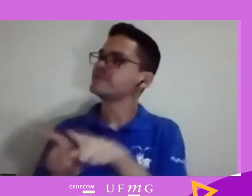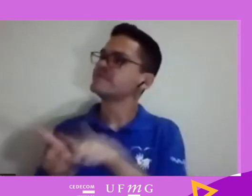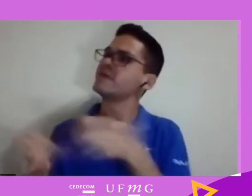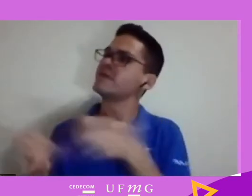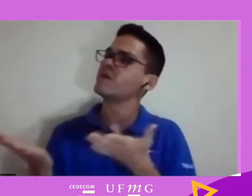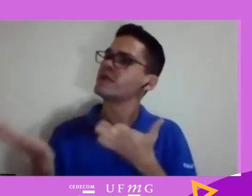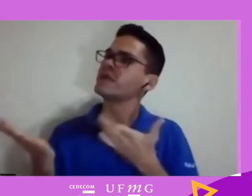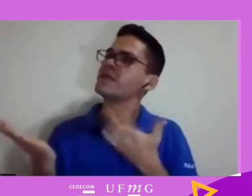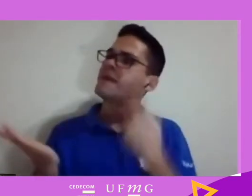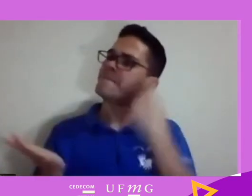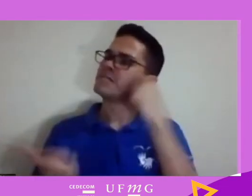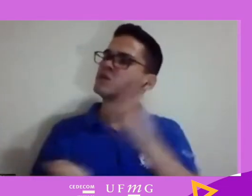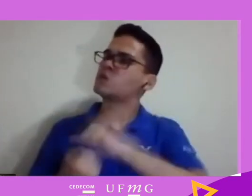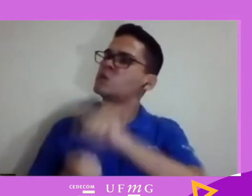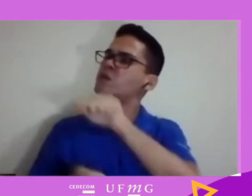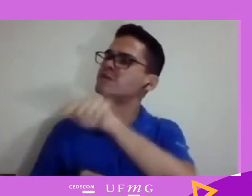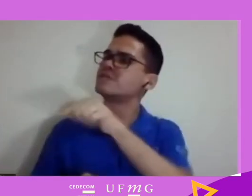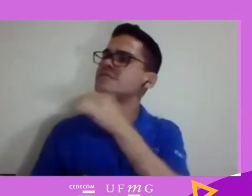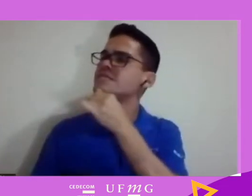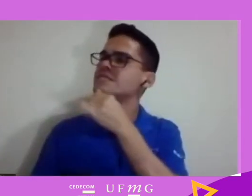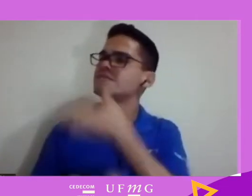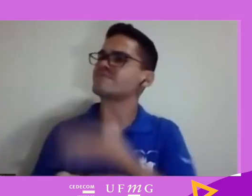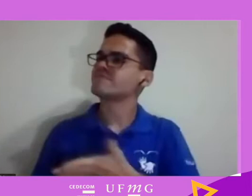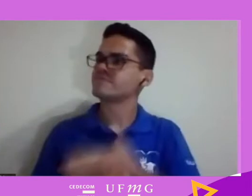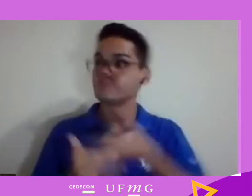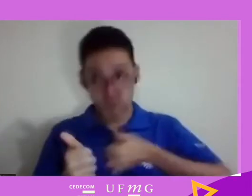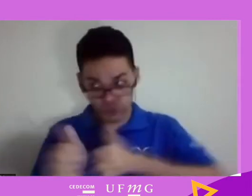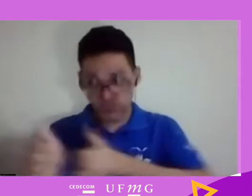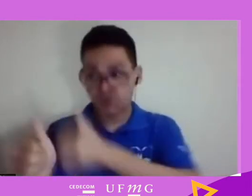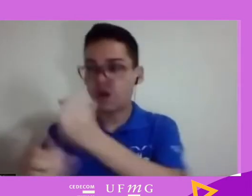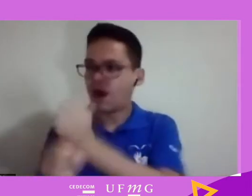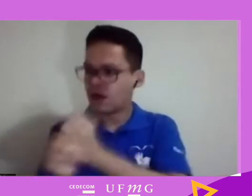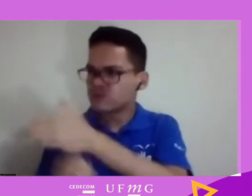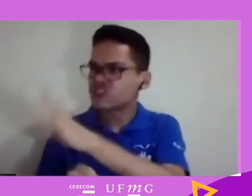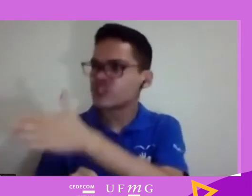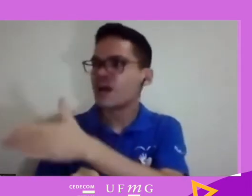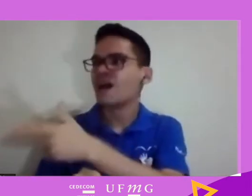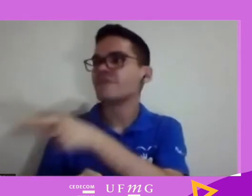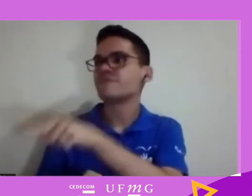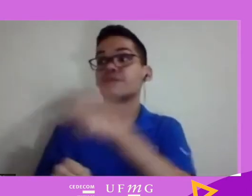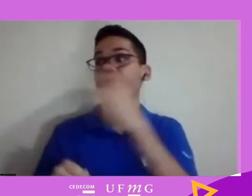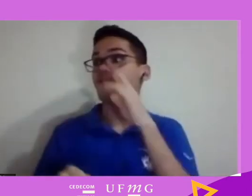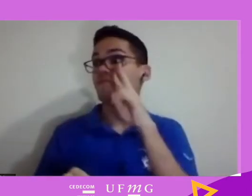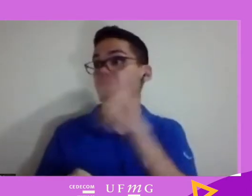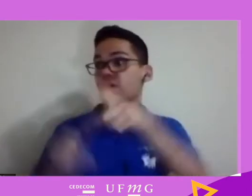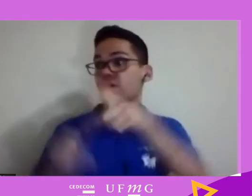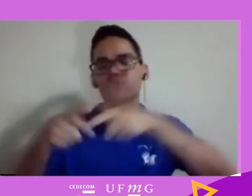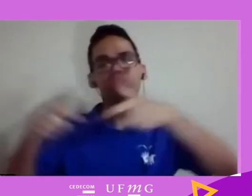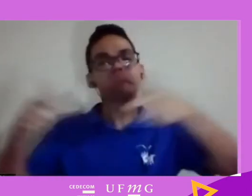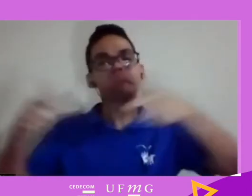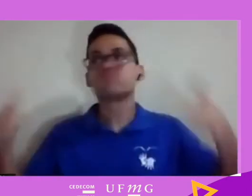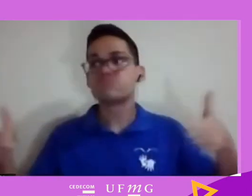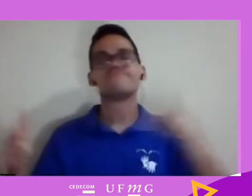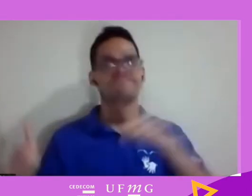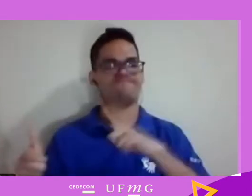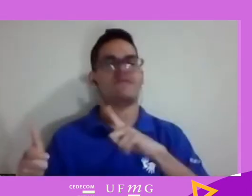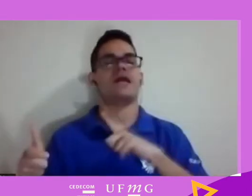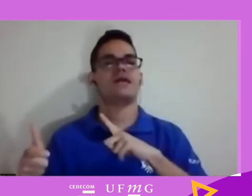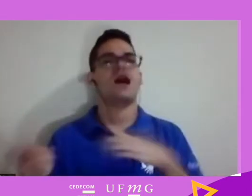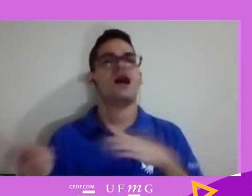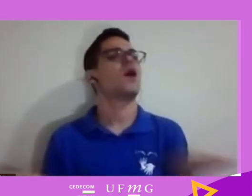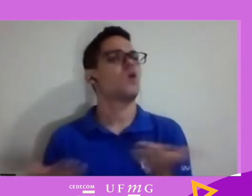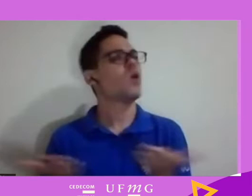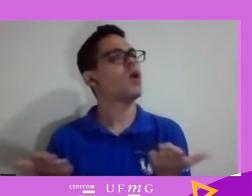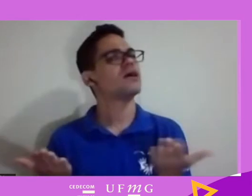E, professora, também queria pensar, como você já disse, né, que você acompanha isso há um tempo e também isso vem crescendo de uma